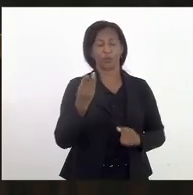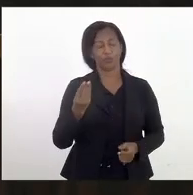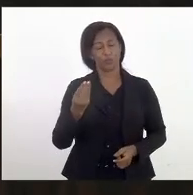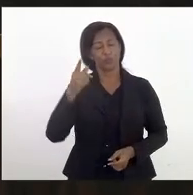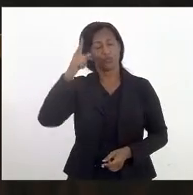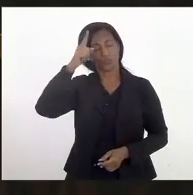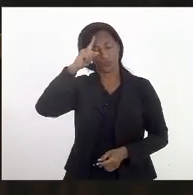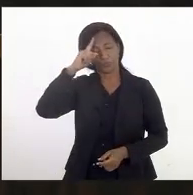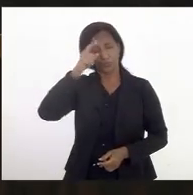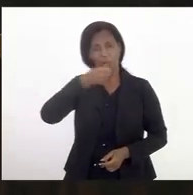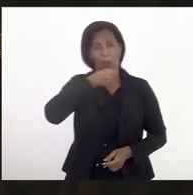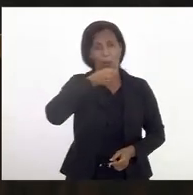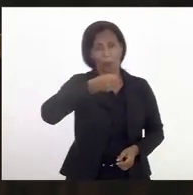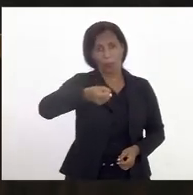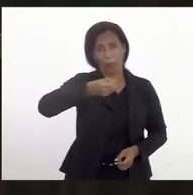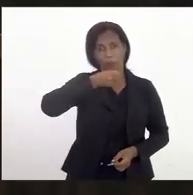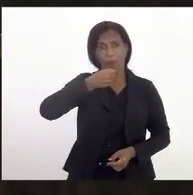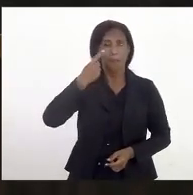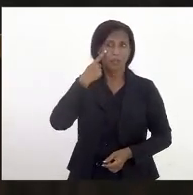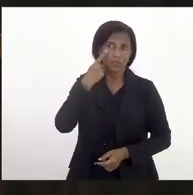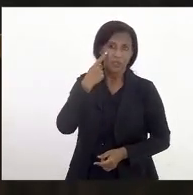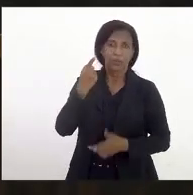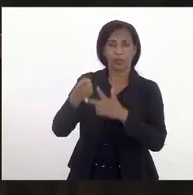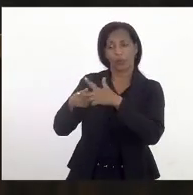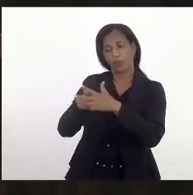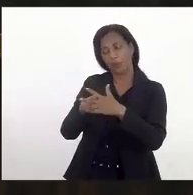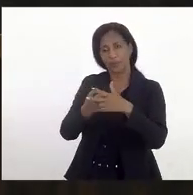aqui pra gente possa corrigir